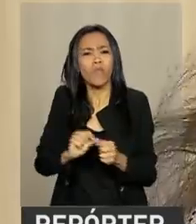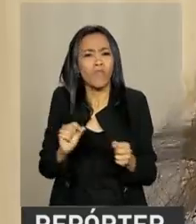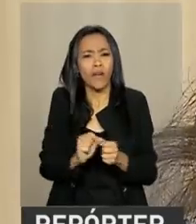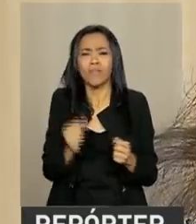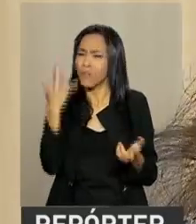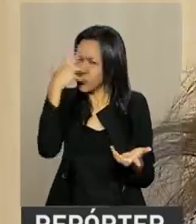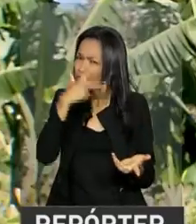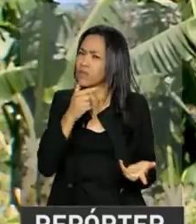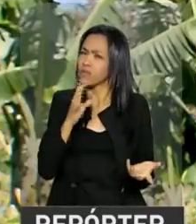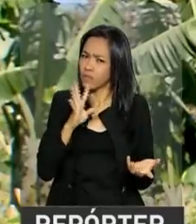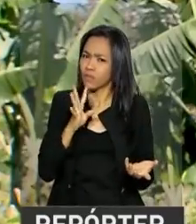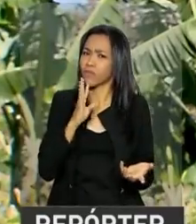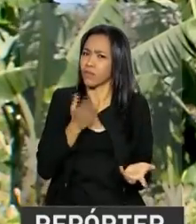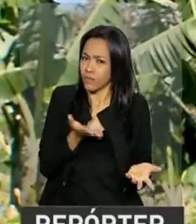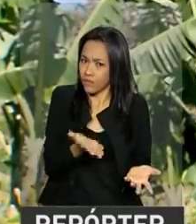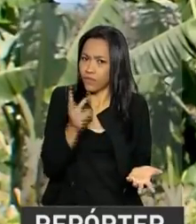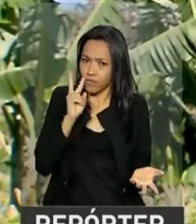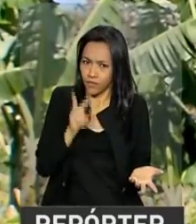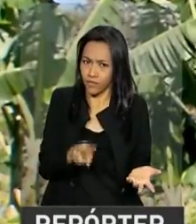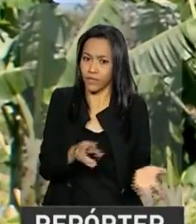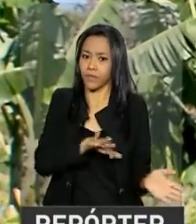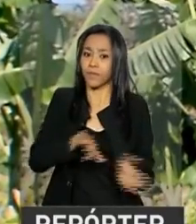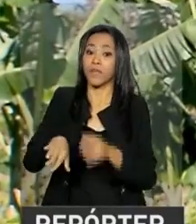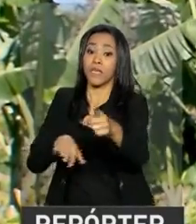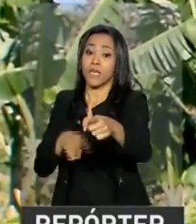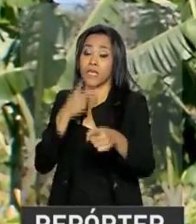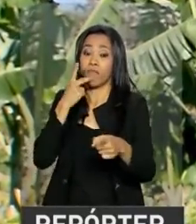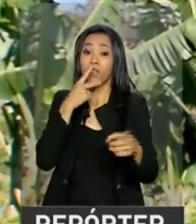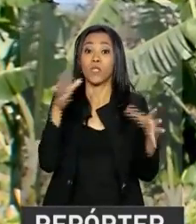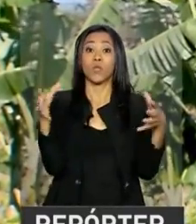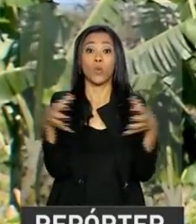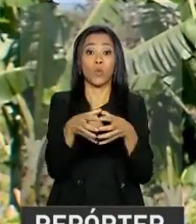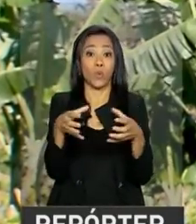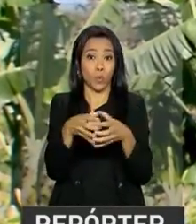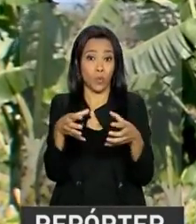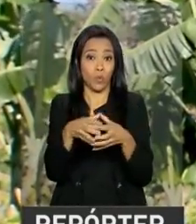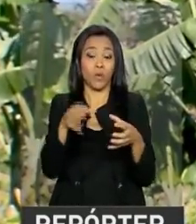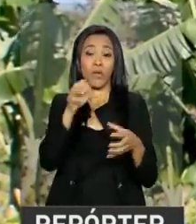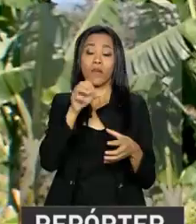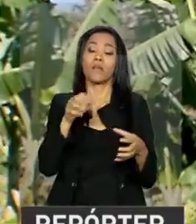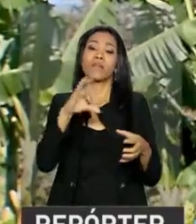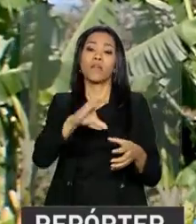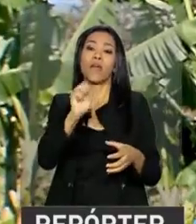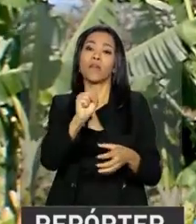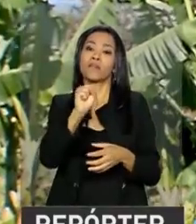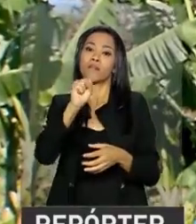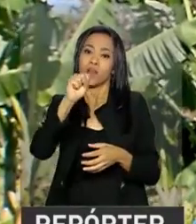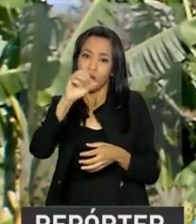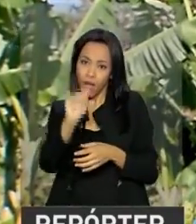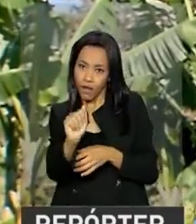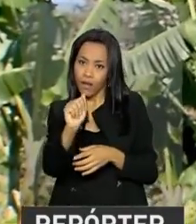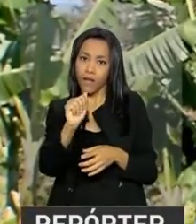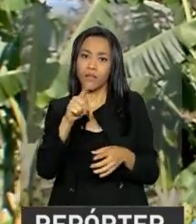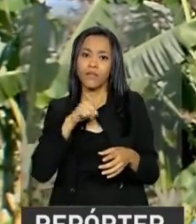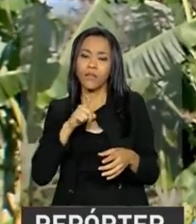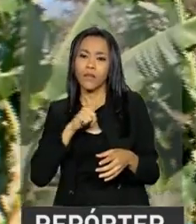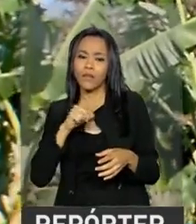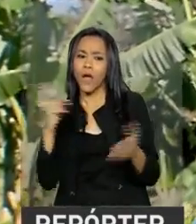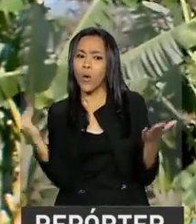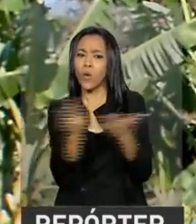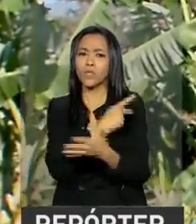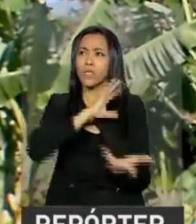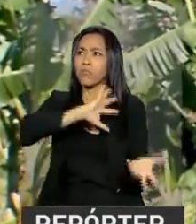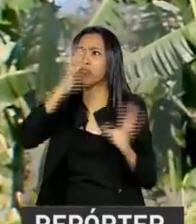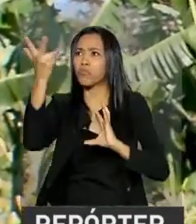muito bonita de se ver. Um dos grandes benefícios do CSA é justamente isso. Se eu haver uma intempérie aqui dentro da chácara e eu ter